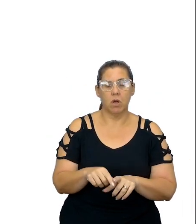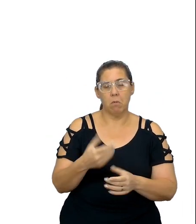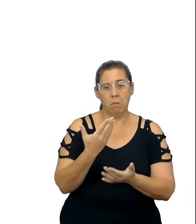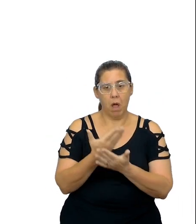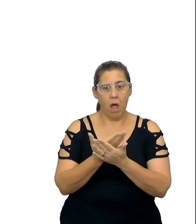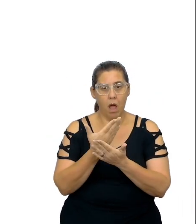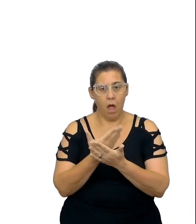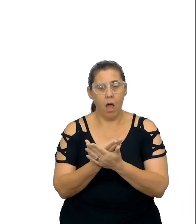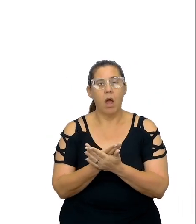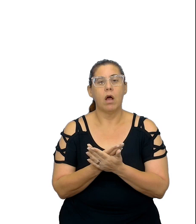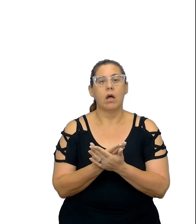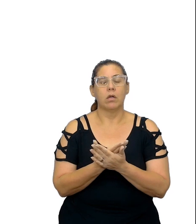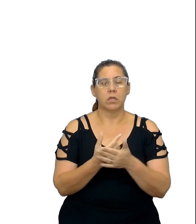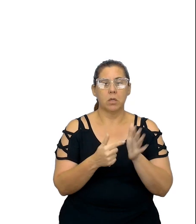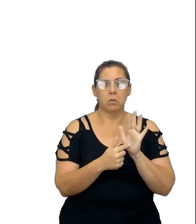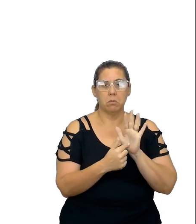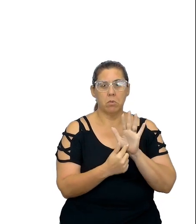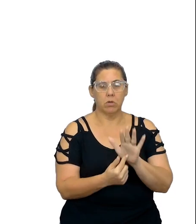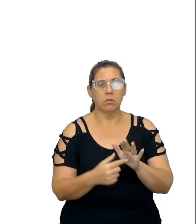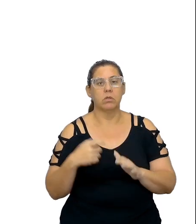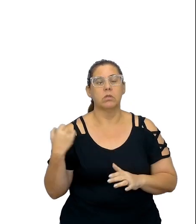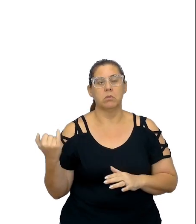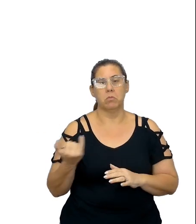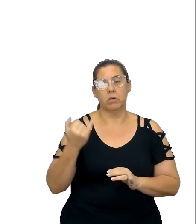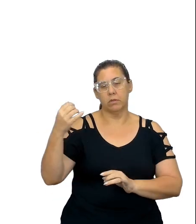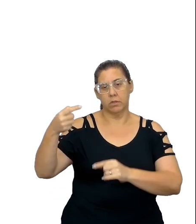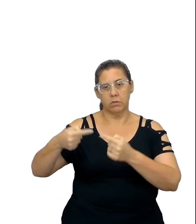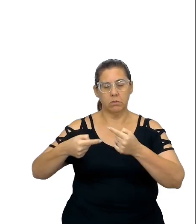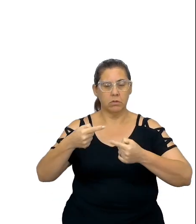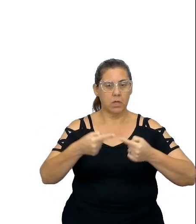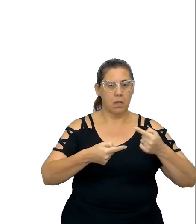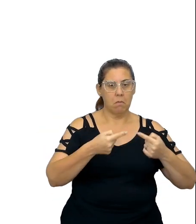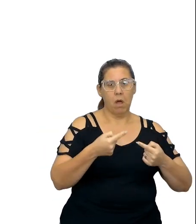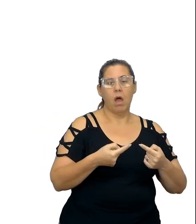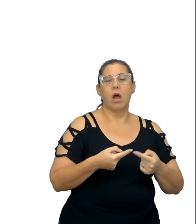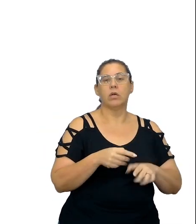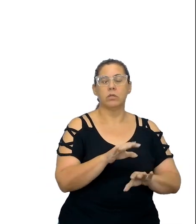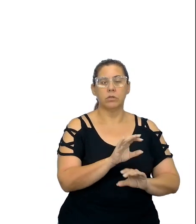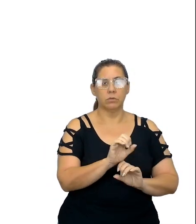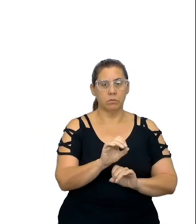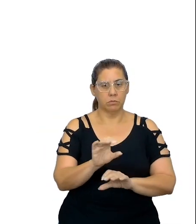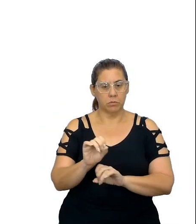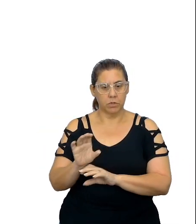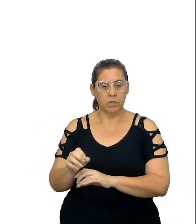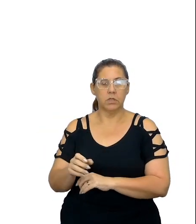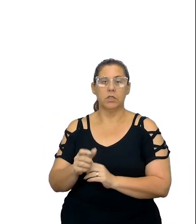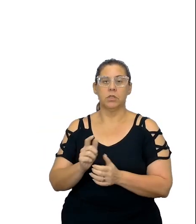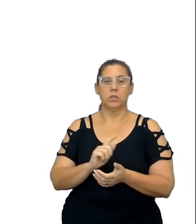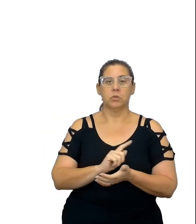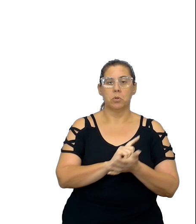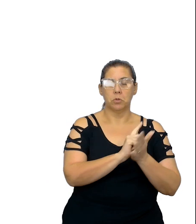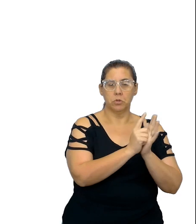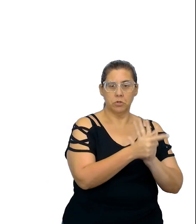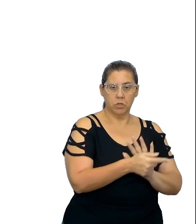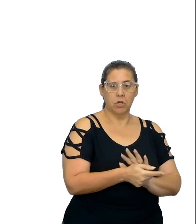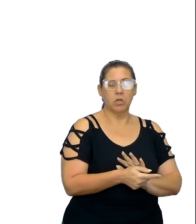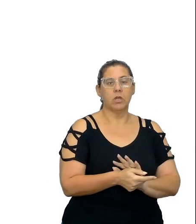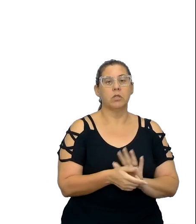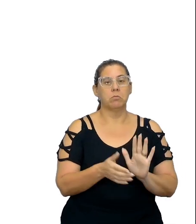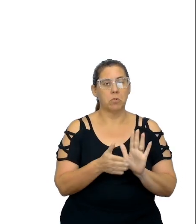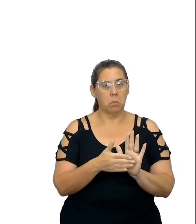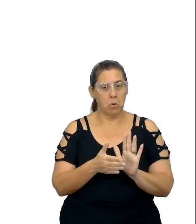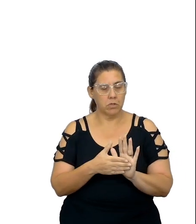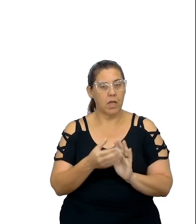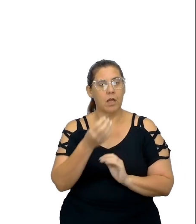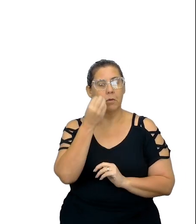aulas, mostrando a relevância do debate para o ensino como gênero, propusemos aí uma experiência